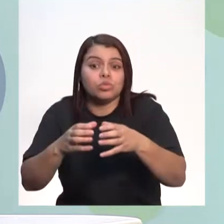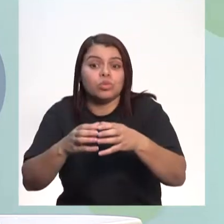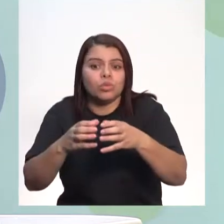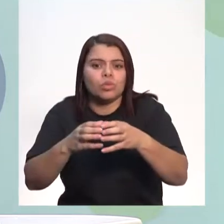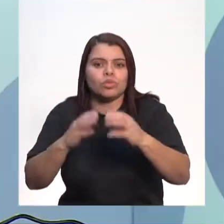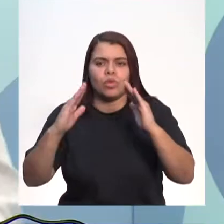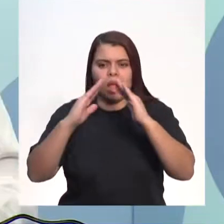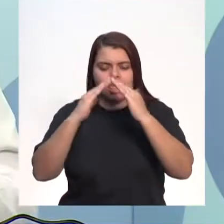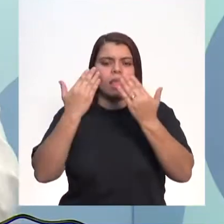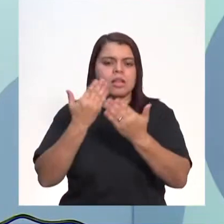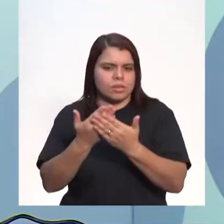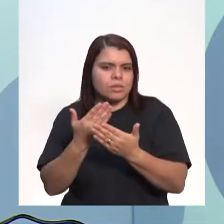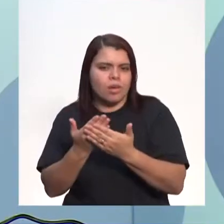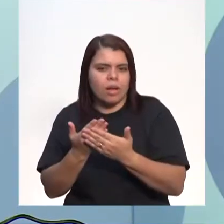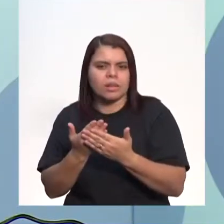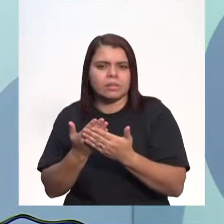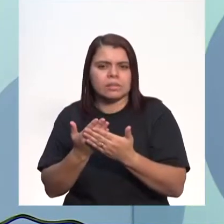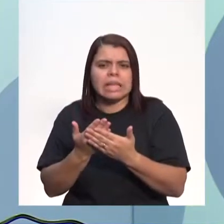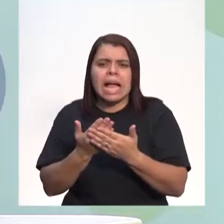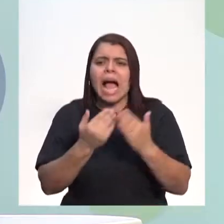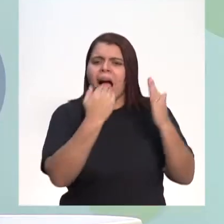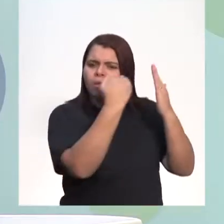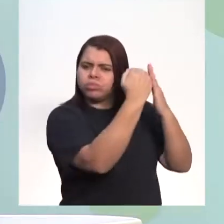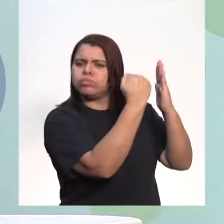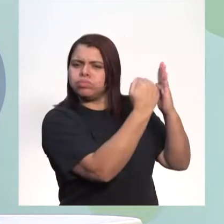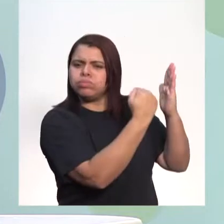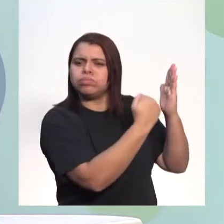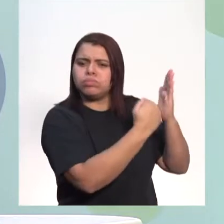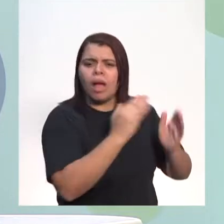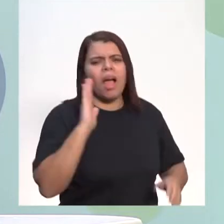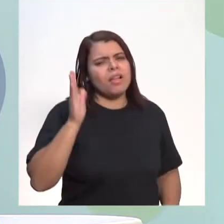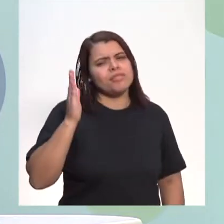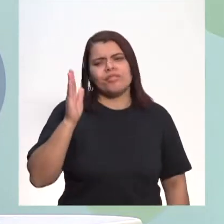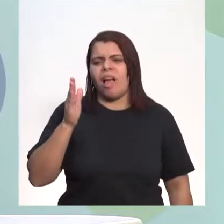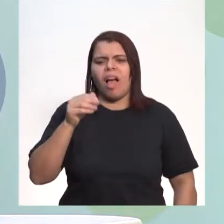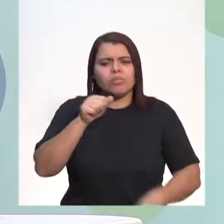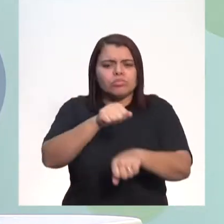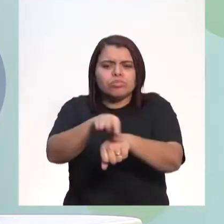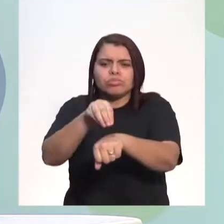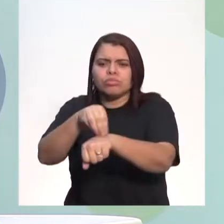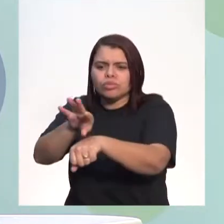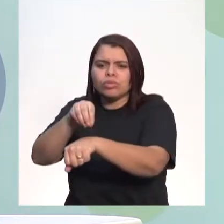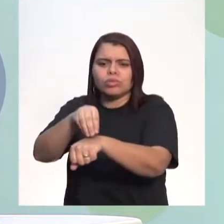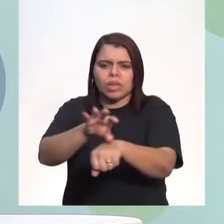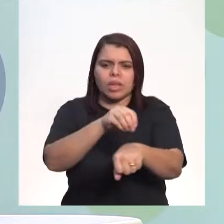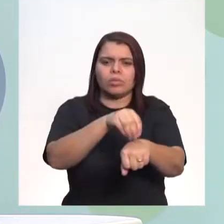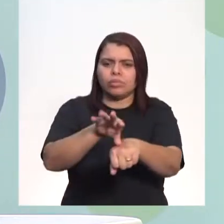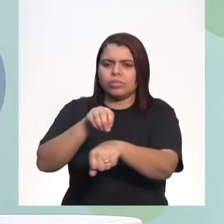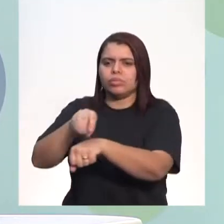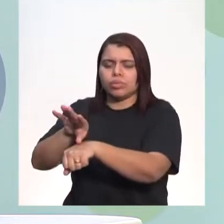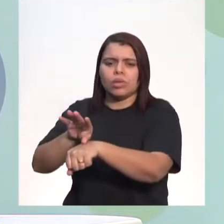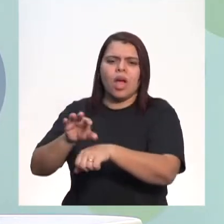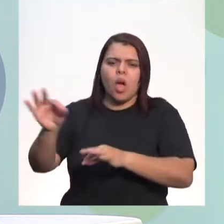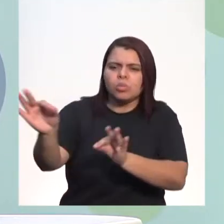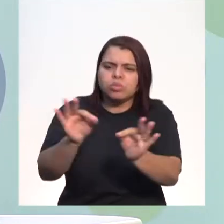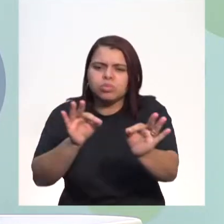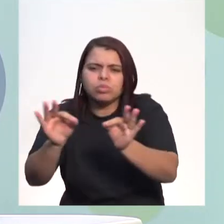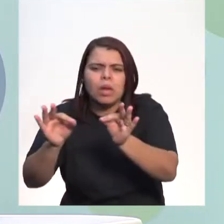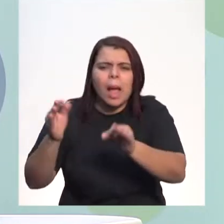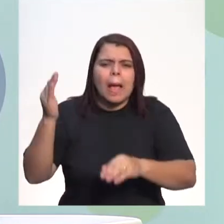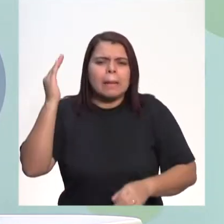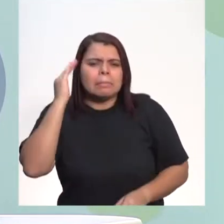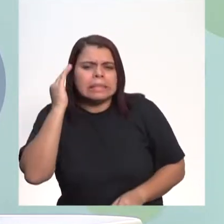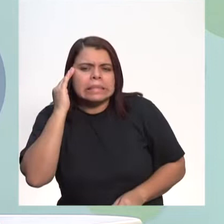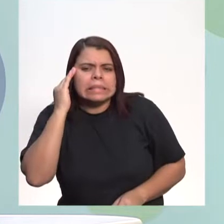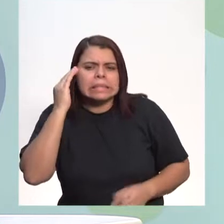físicas na escola, essas pautas elas foram já sugeridas, desenhadas, organizadas, pensando nesses